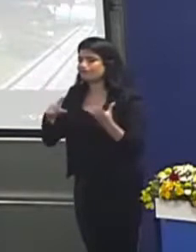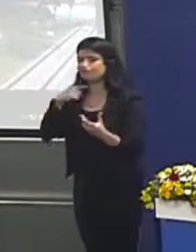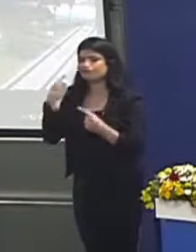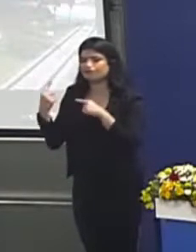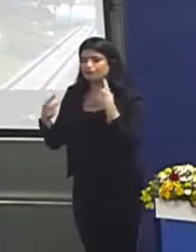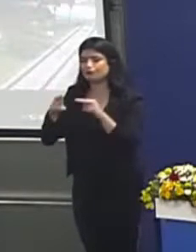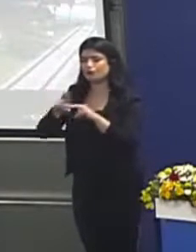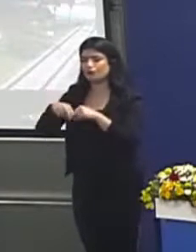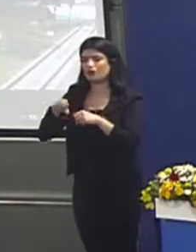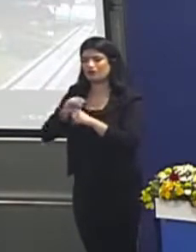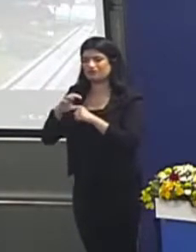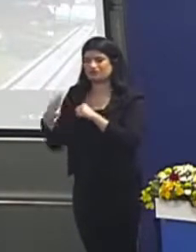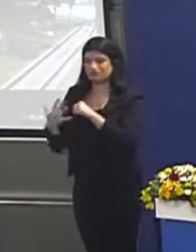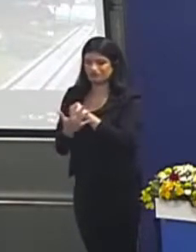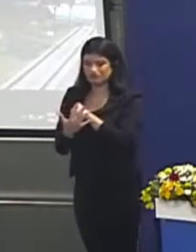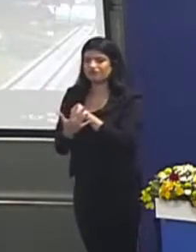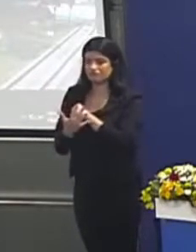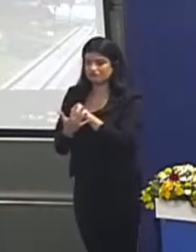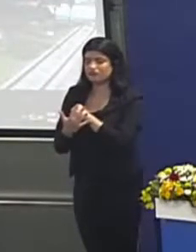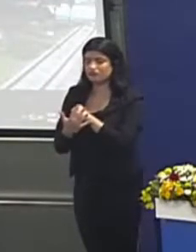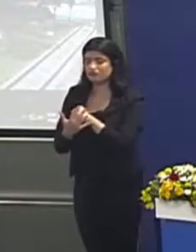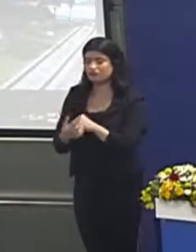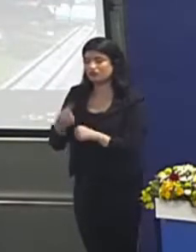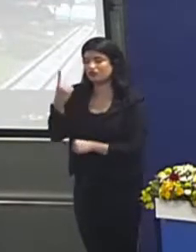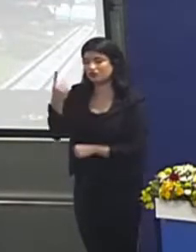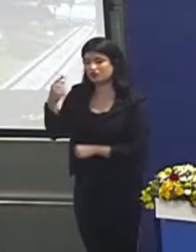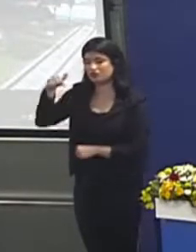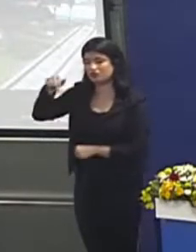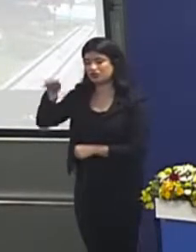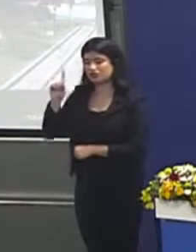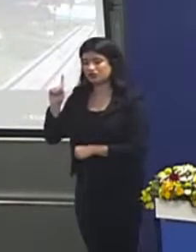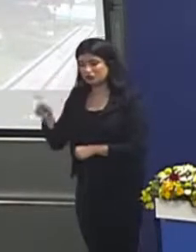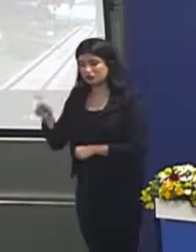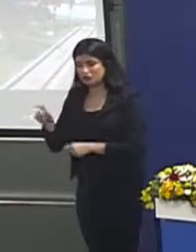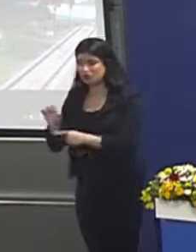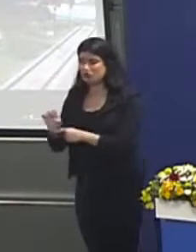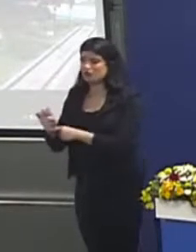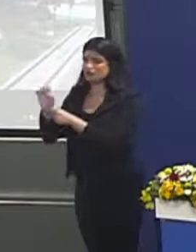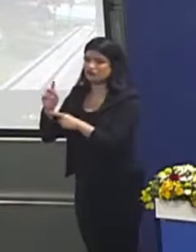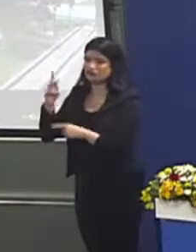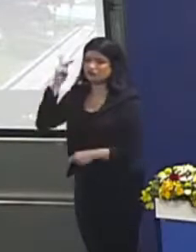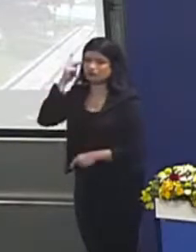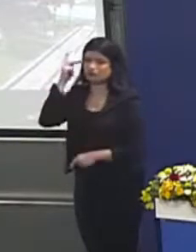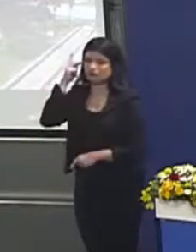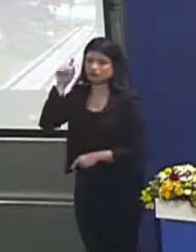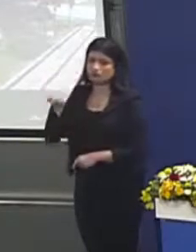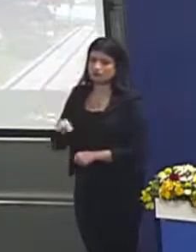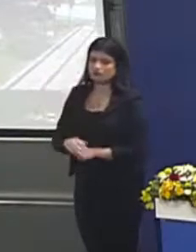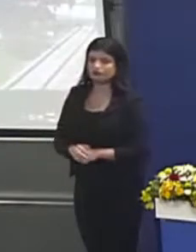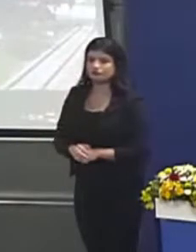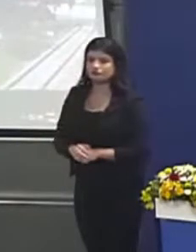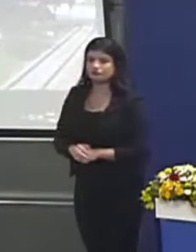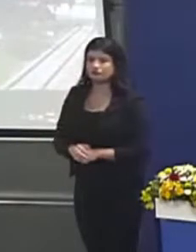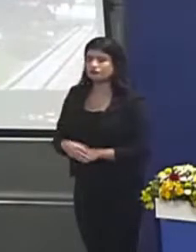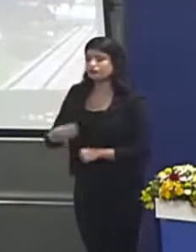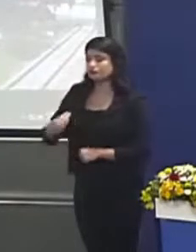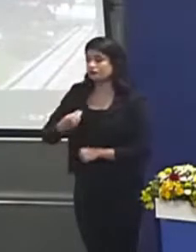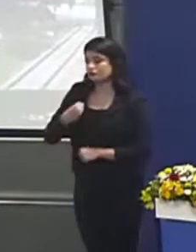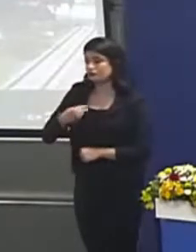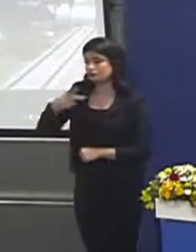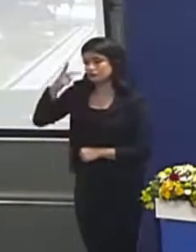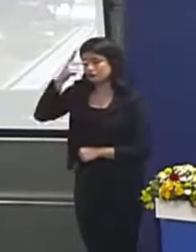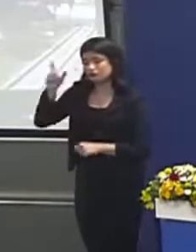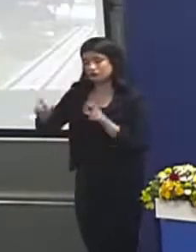no país. Dessas, 170 mil pelo Estado de São Paulo. Vidas essas em